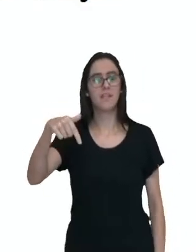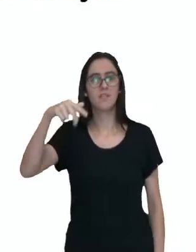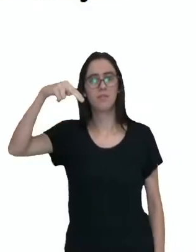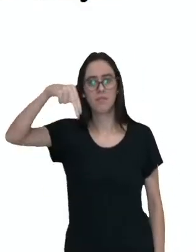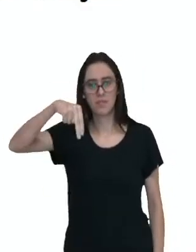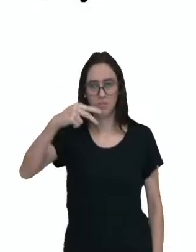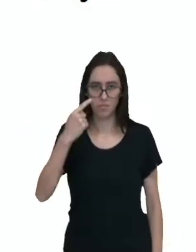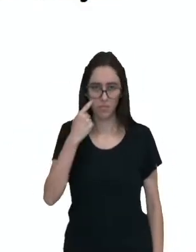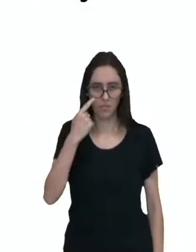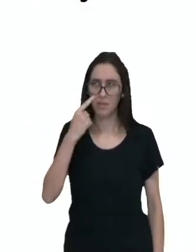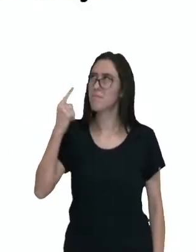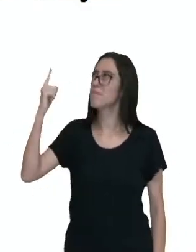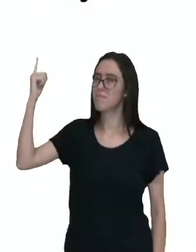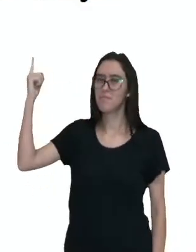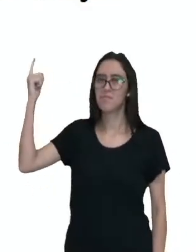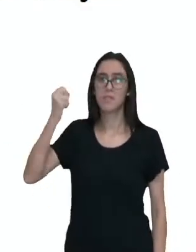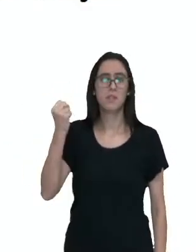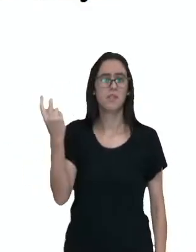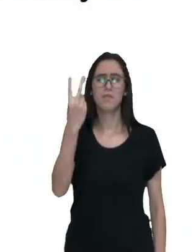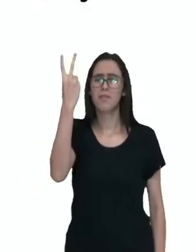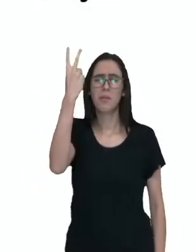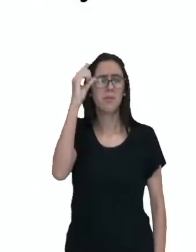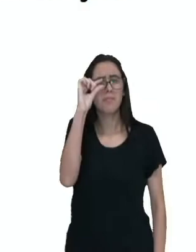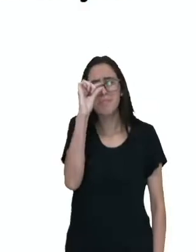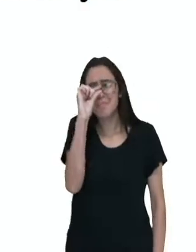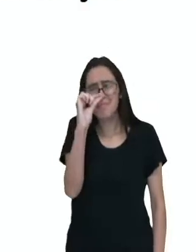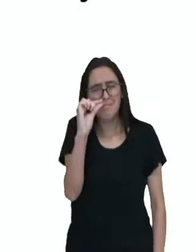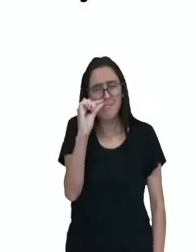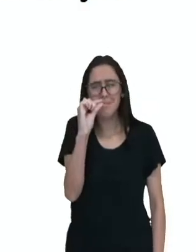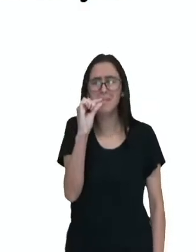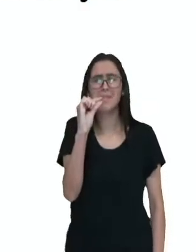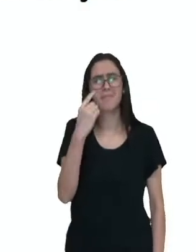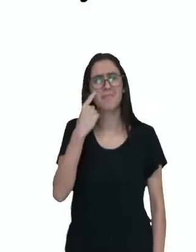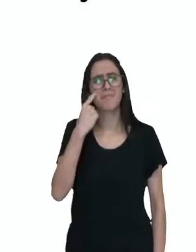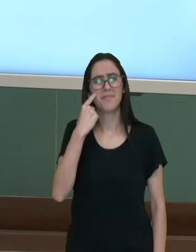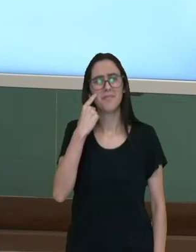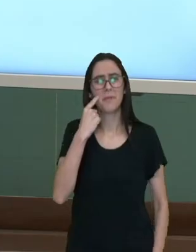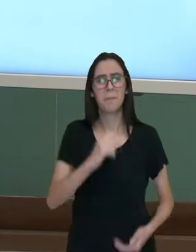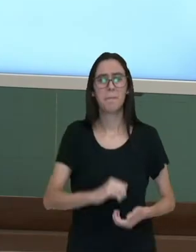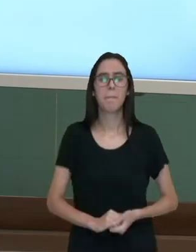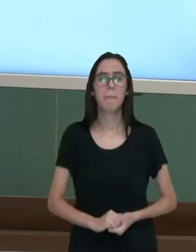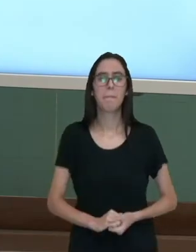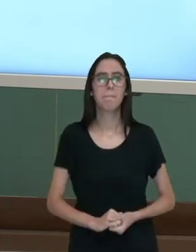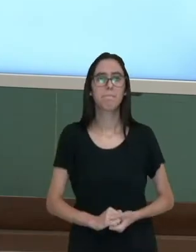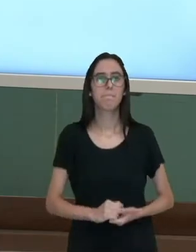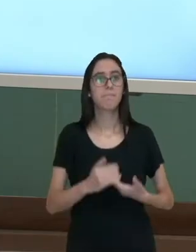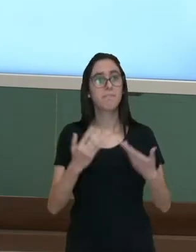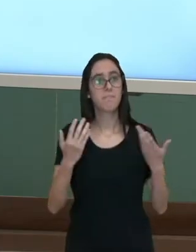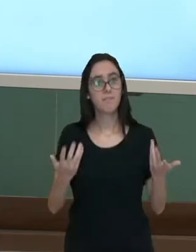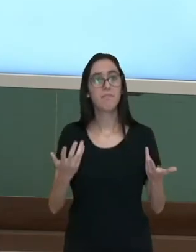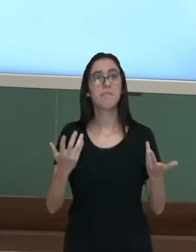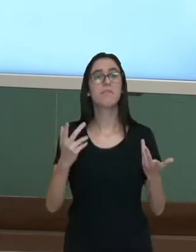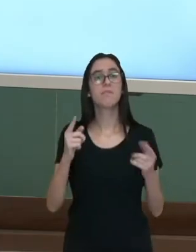0,00000000667 newton, ou seja, um valor muito pequenininho, 6,67 vezes 10 a menos 11 newton,